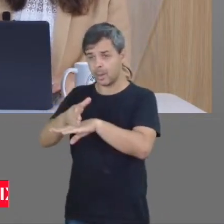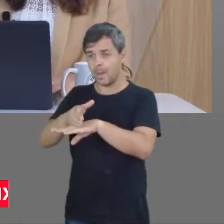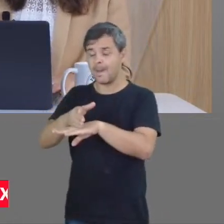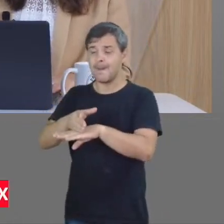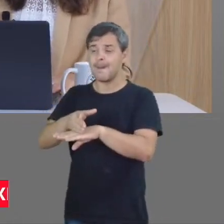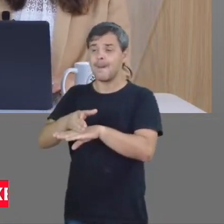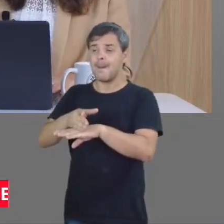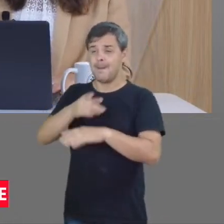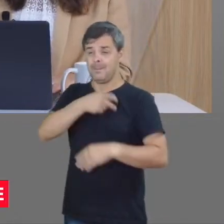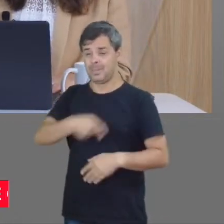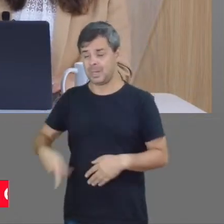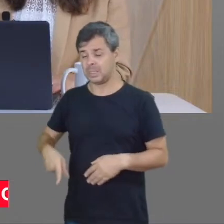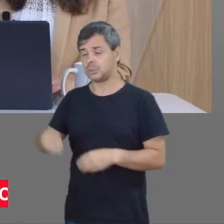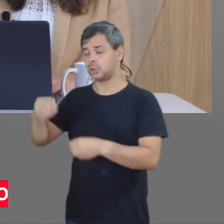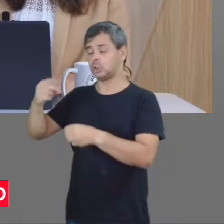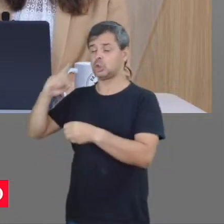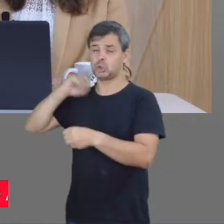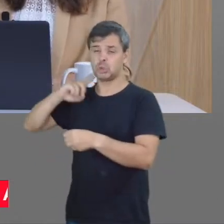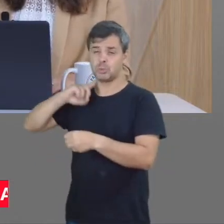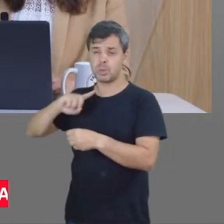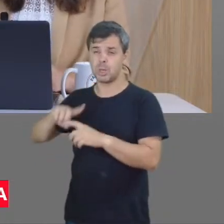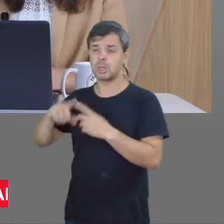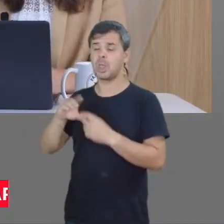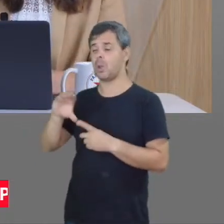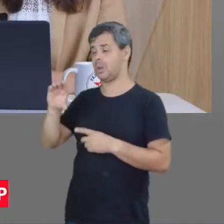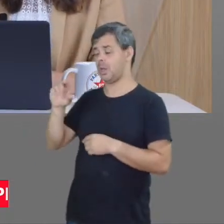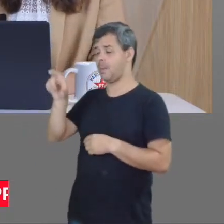estadual do PT, que é o Cristiano